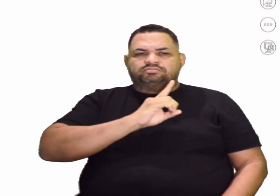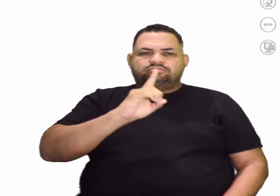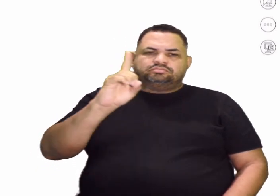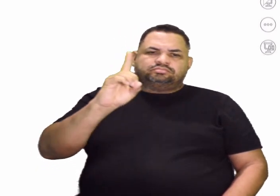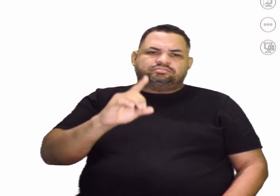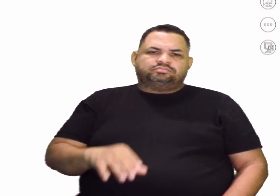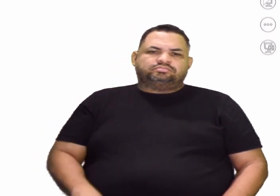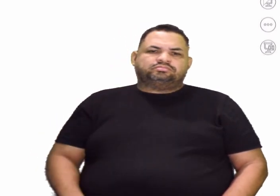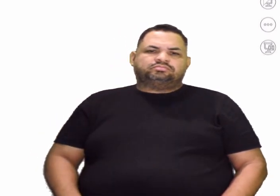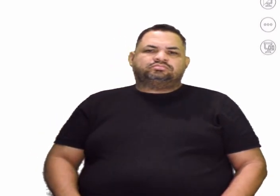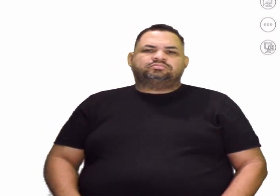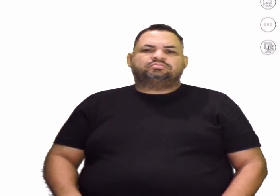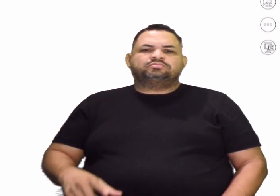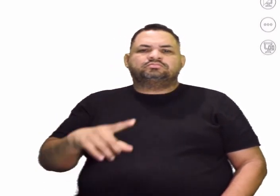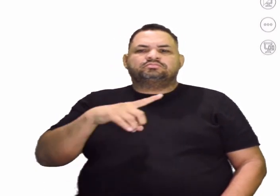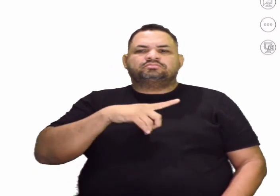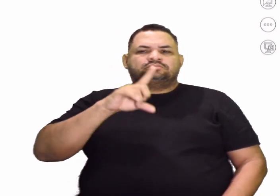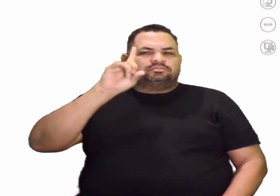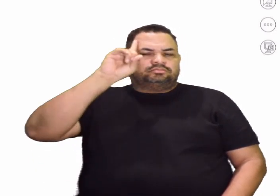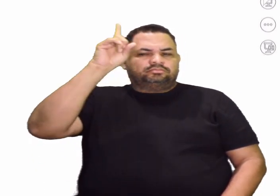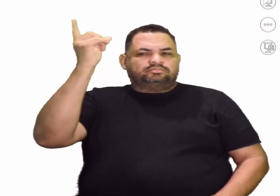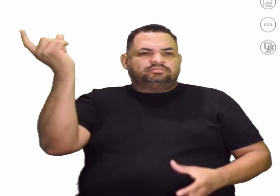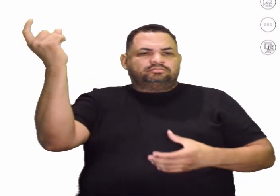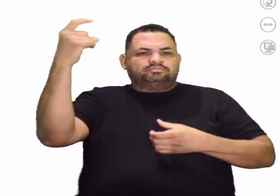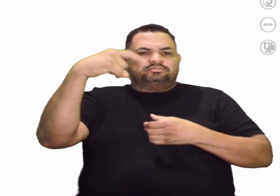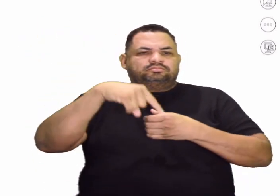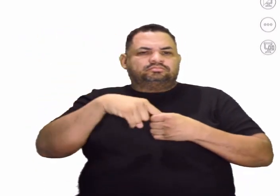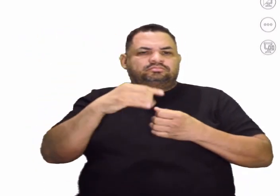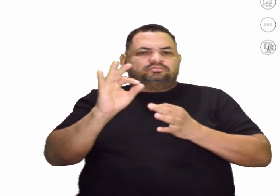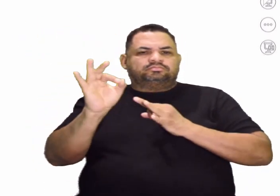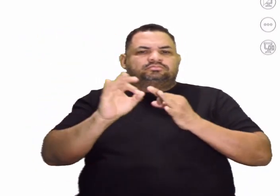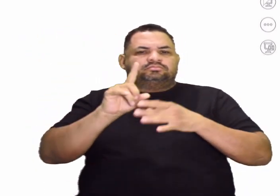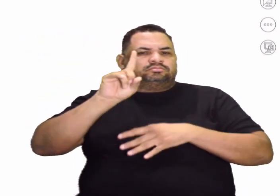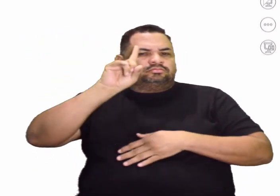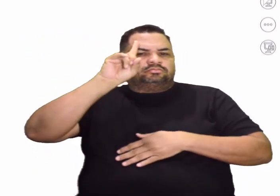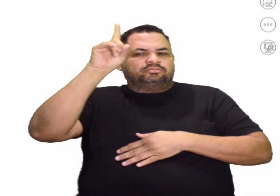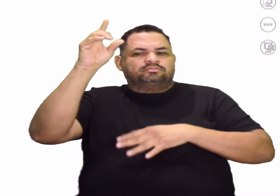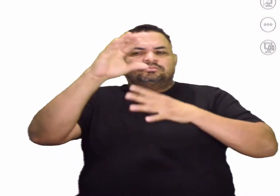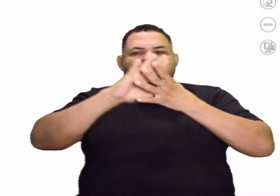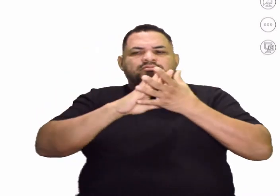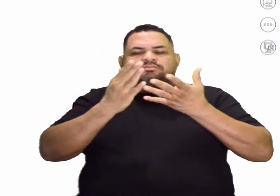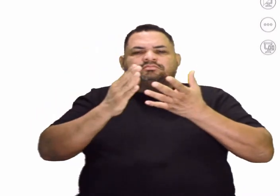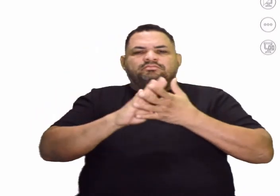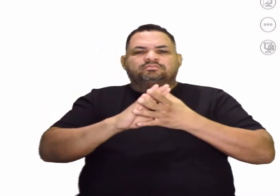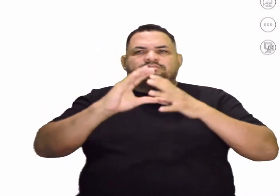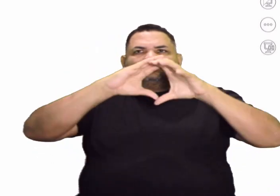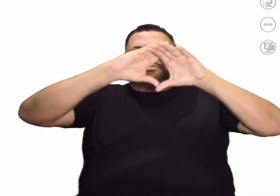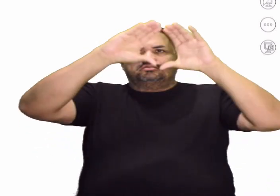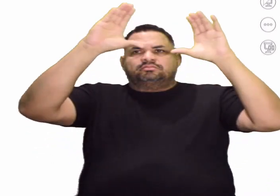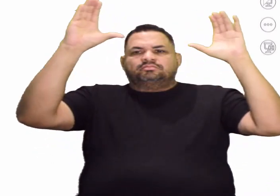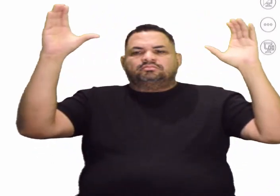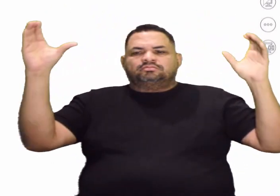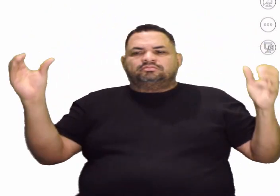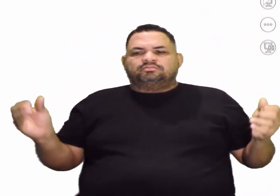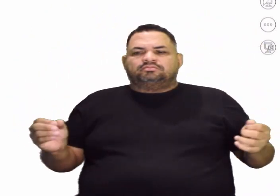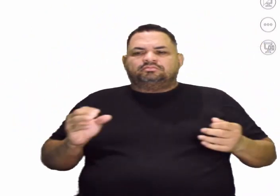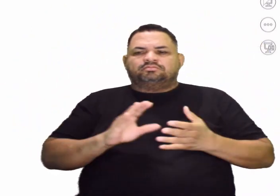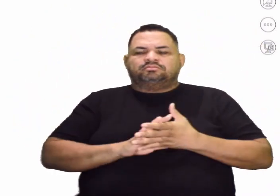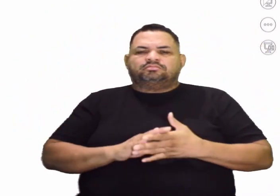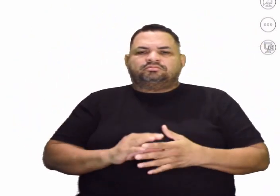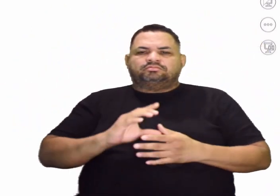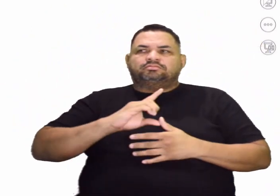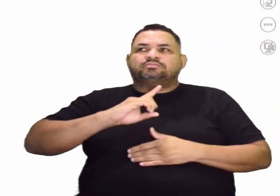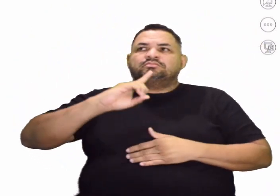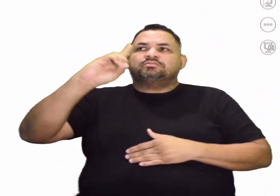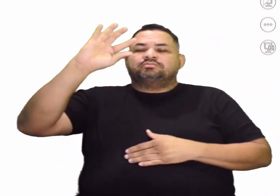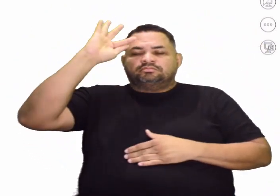etc. Gerava um ideal de vida mais voltado para a contemplação dos ideais celestes, estado divino,